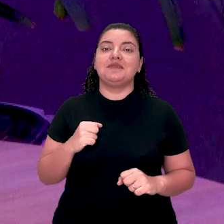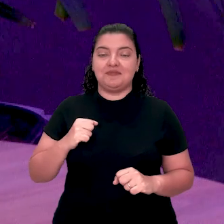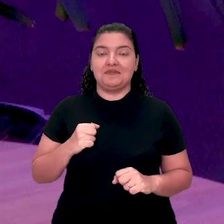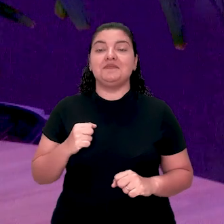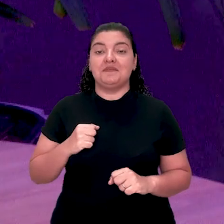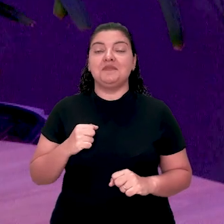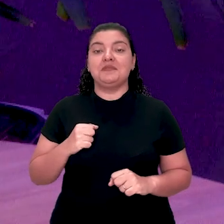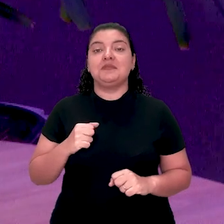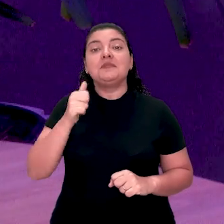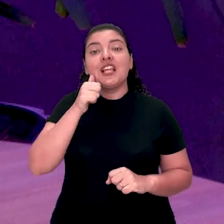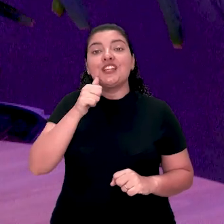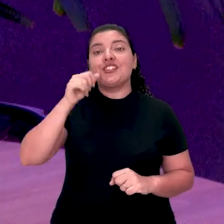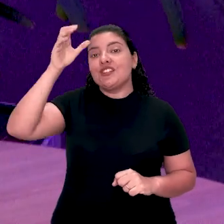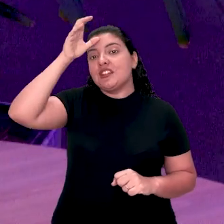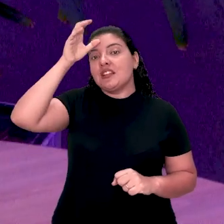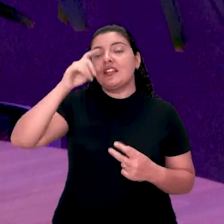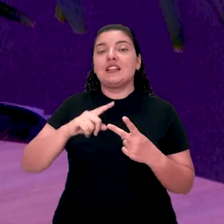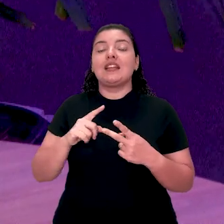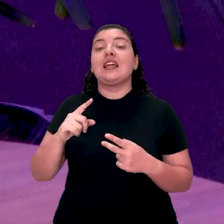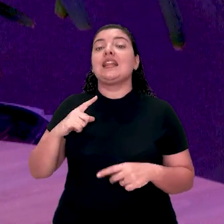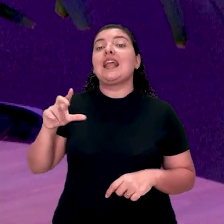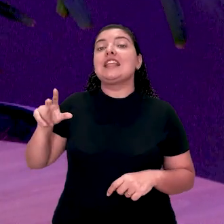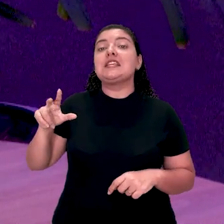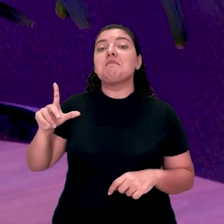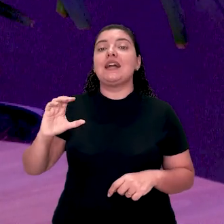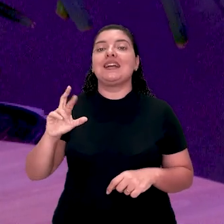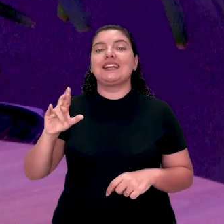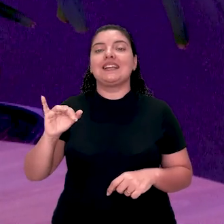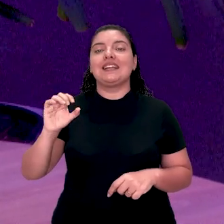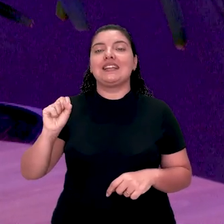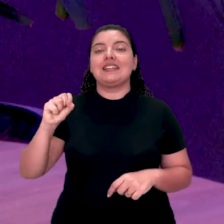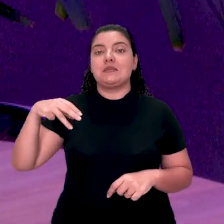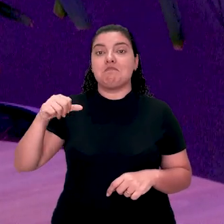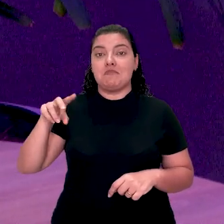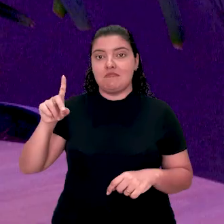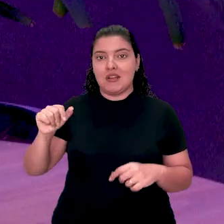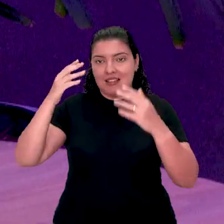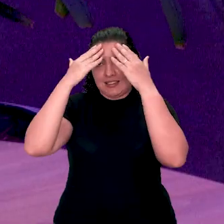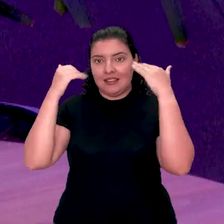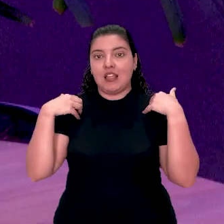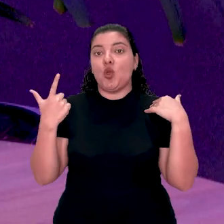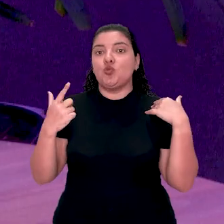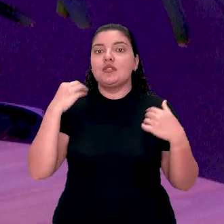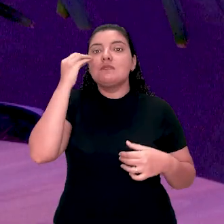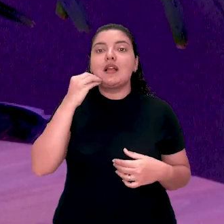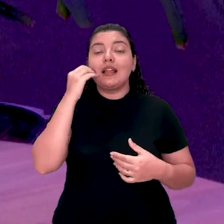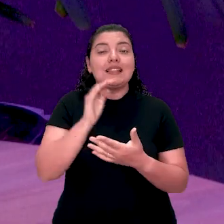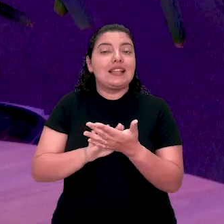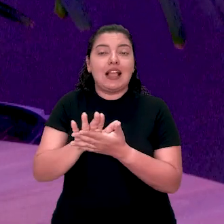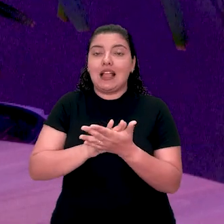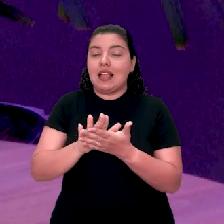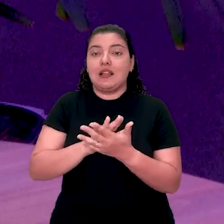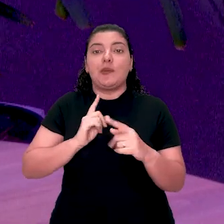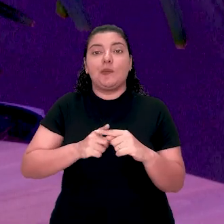me inspirou, né? Eu tive a irmã Crismanda, que a irmã Crismanda foi uma pessoa que me acolheu. Eu não tinha experiência de nada,